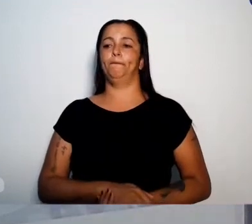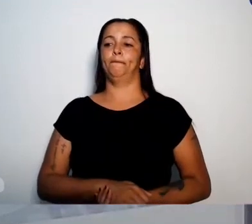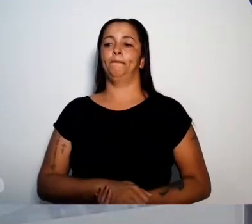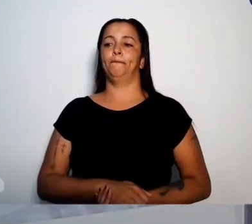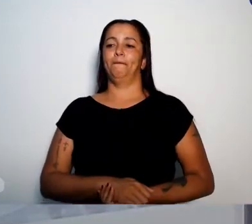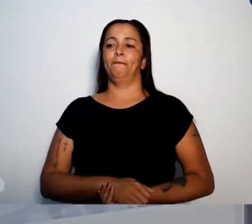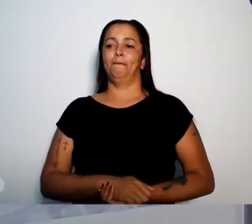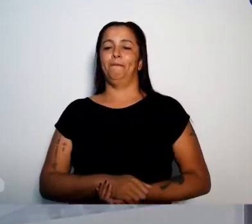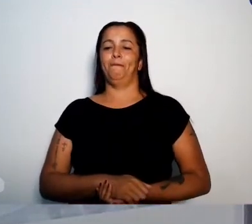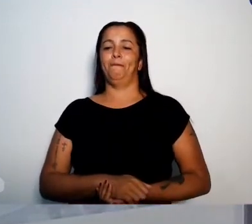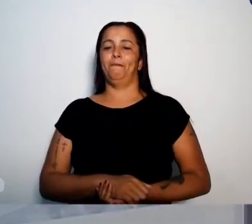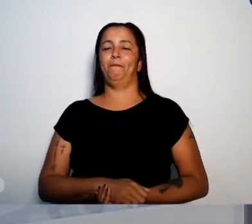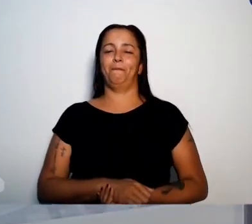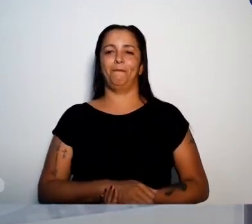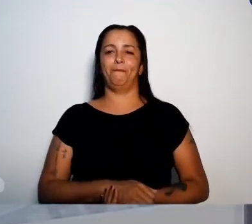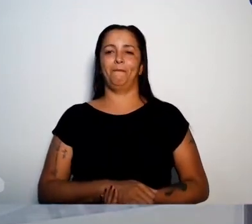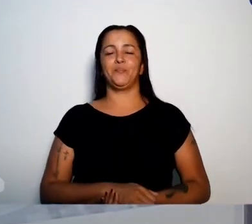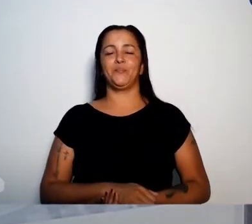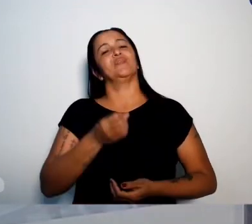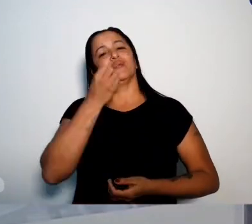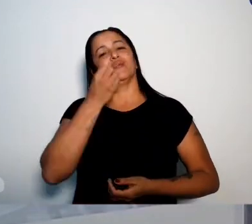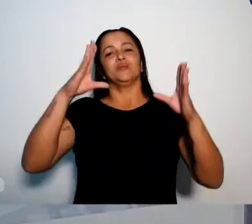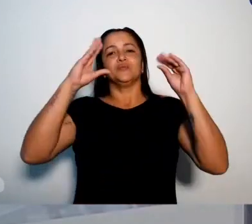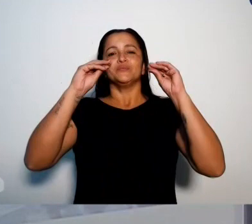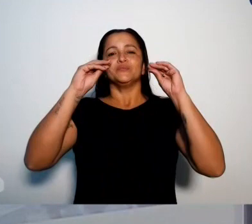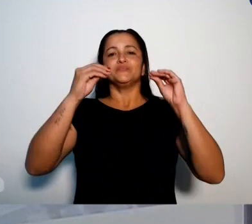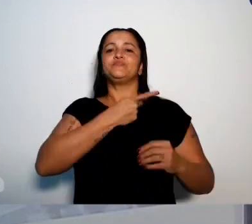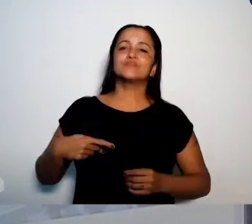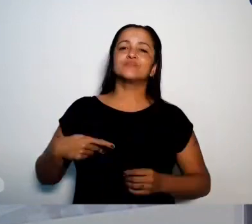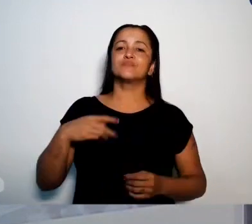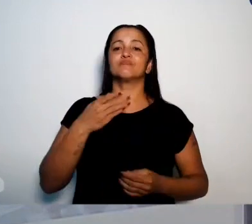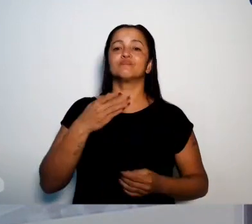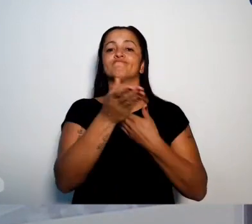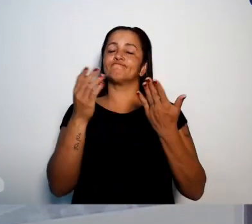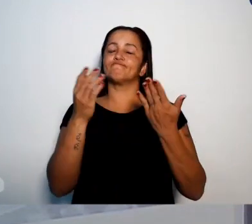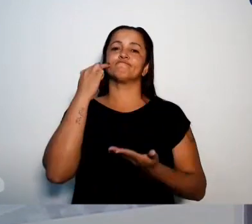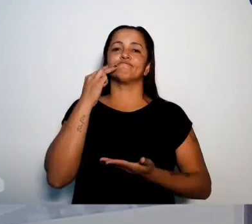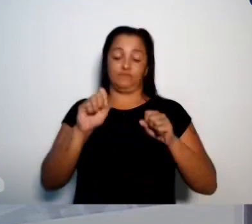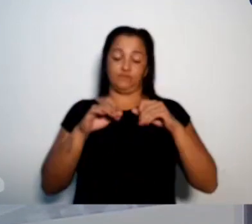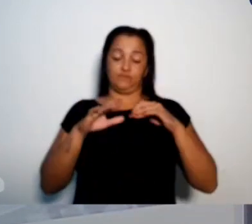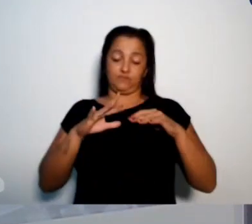Boa noite, senhor presidente, senhores vereadores, público presente.